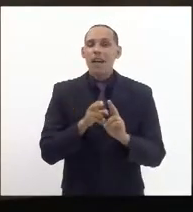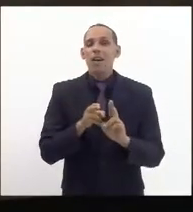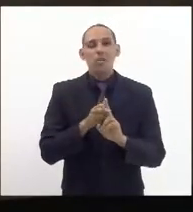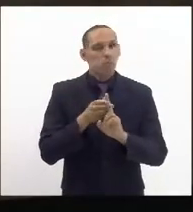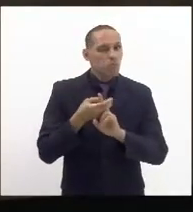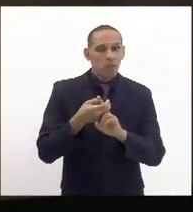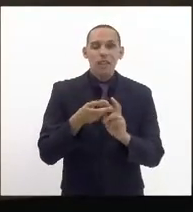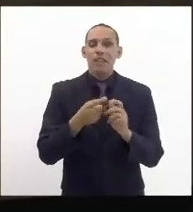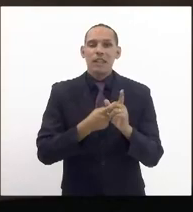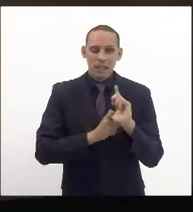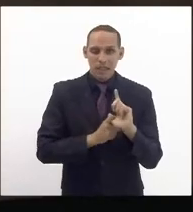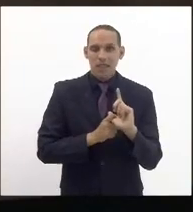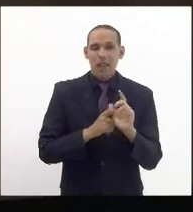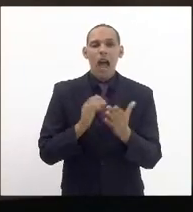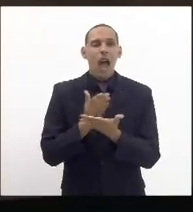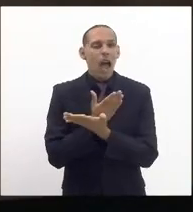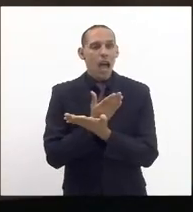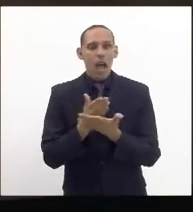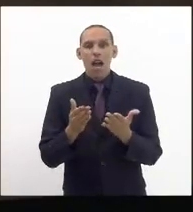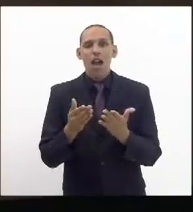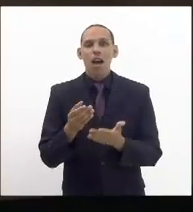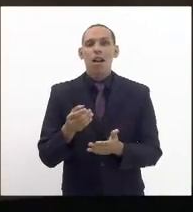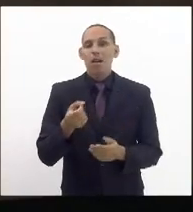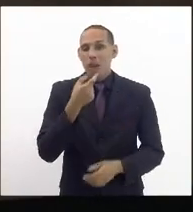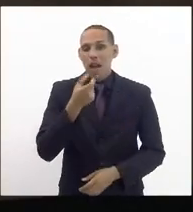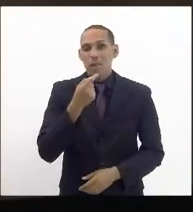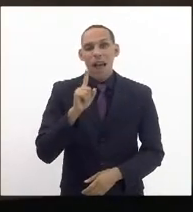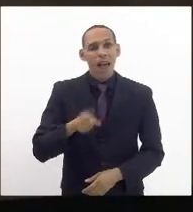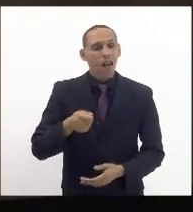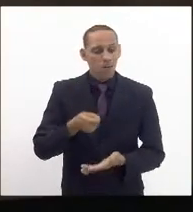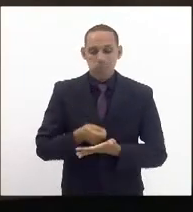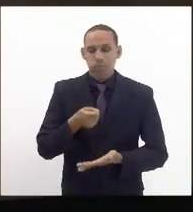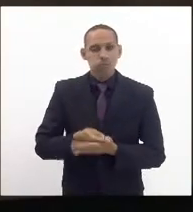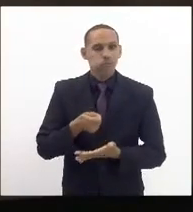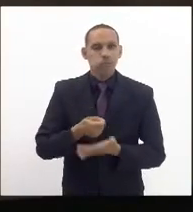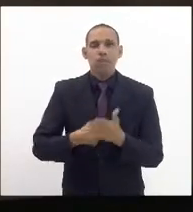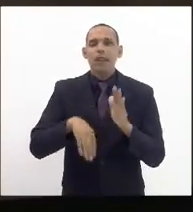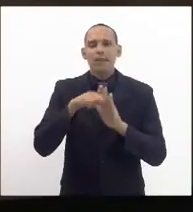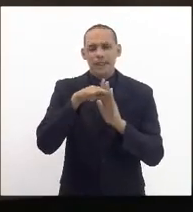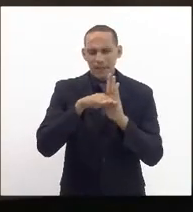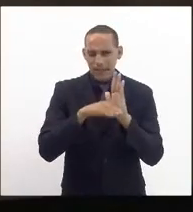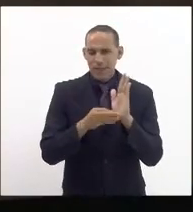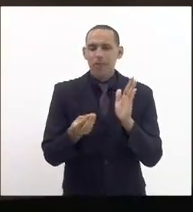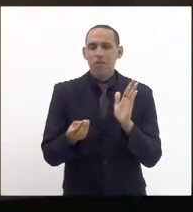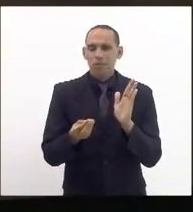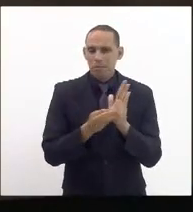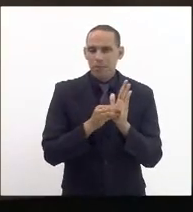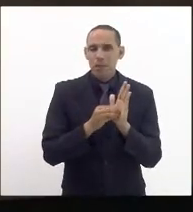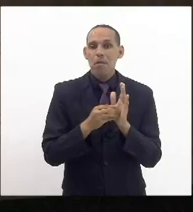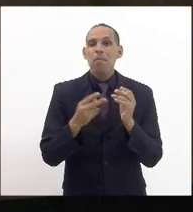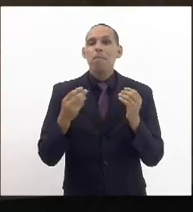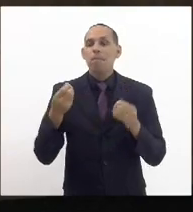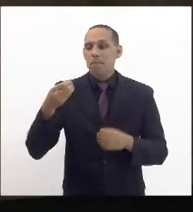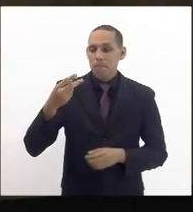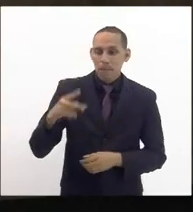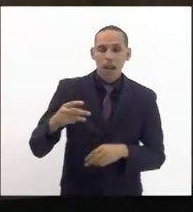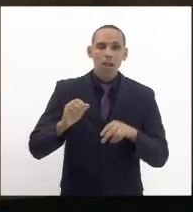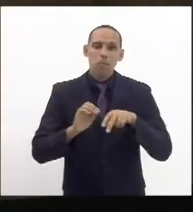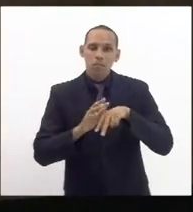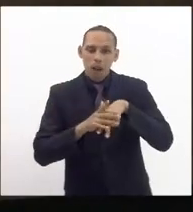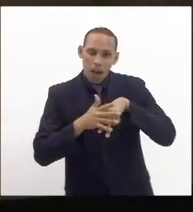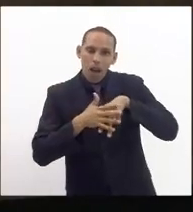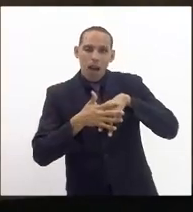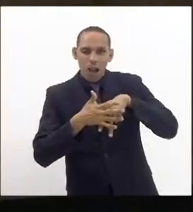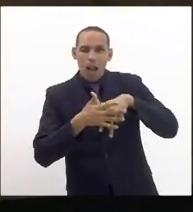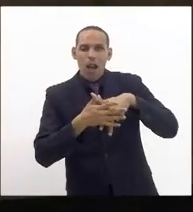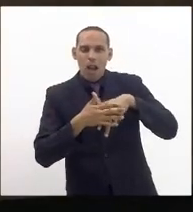tem alguns medicamentos na sua lista obrigatória de distribuição para os pacientes, inclusive pacientes crônicos.